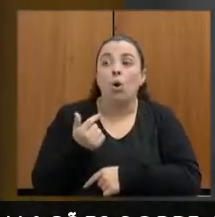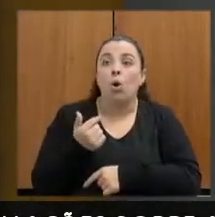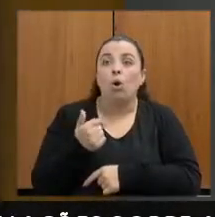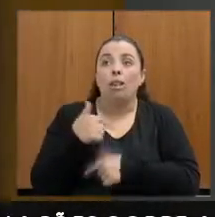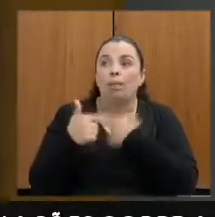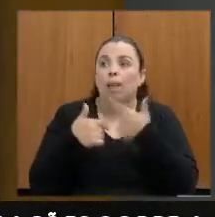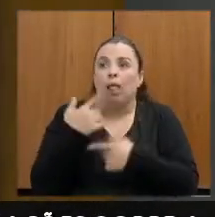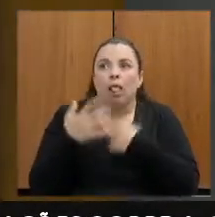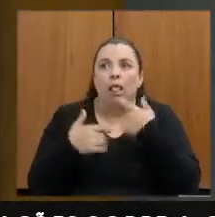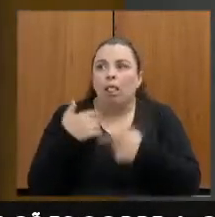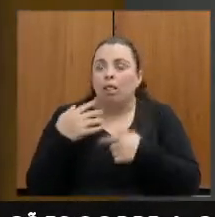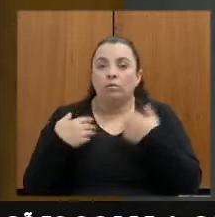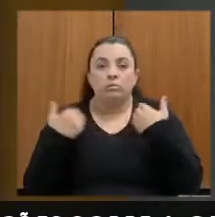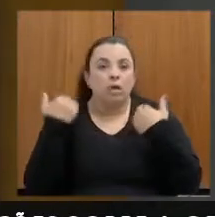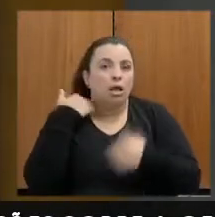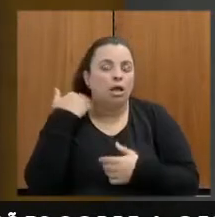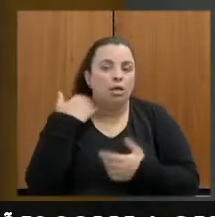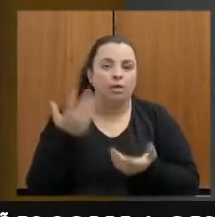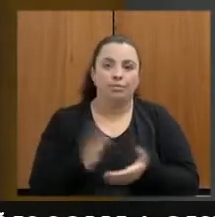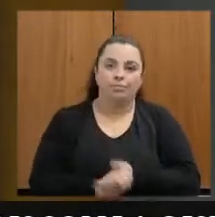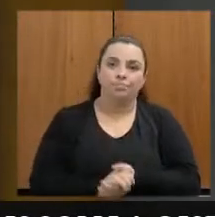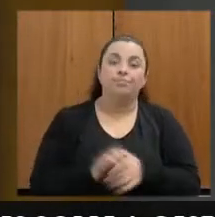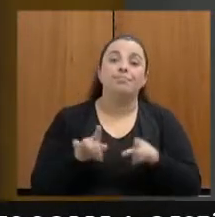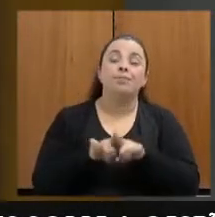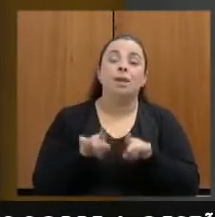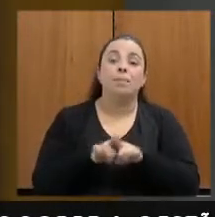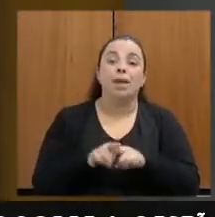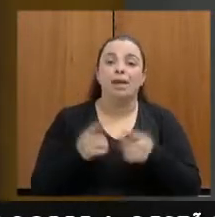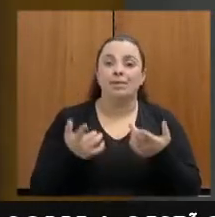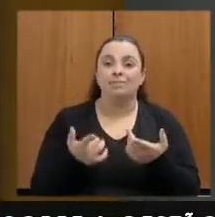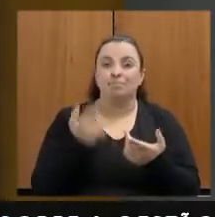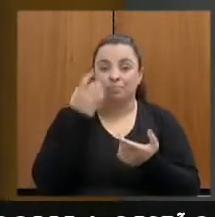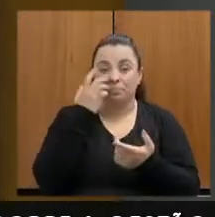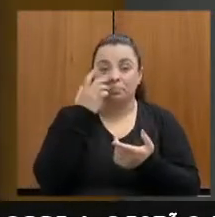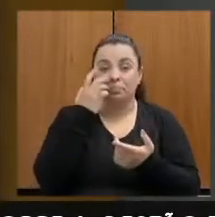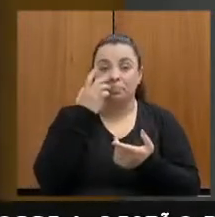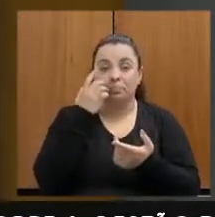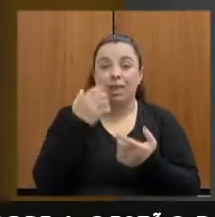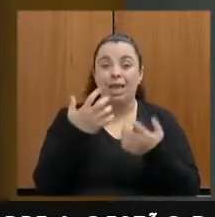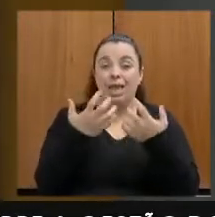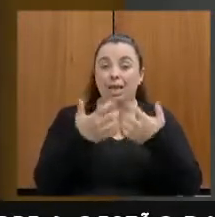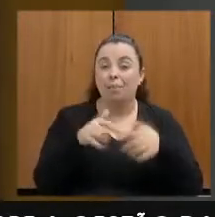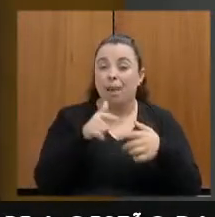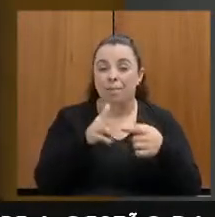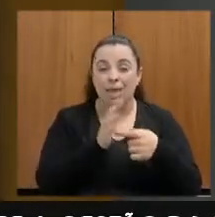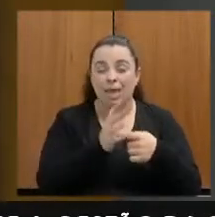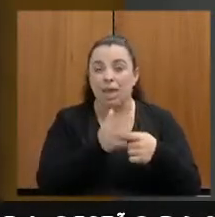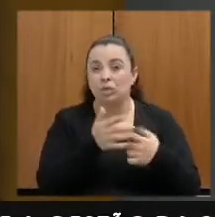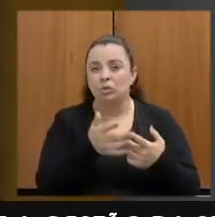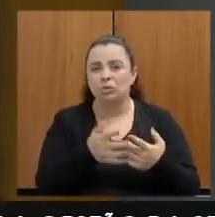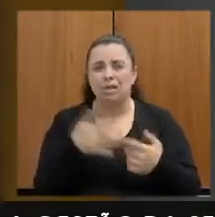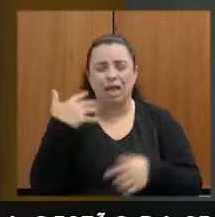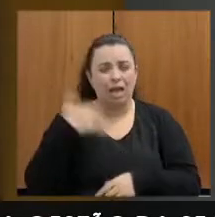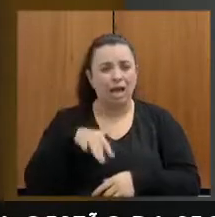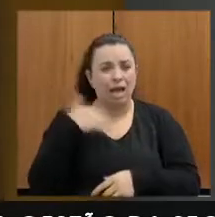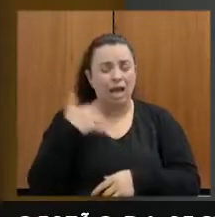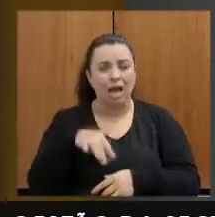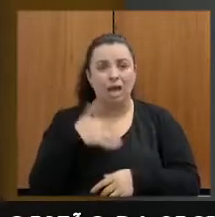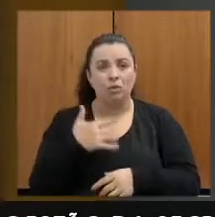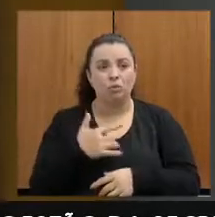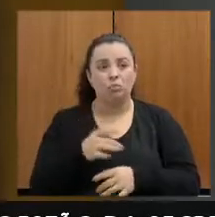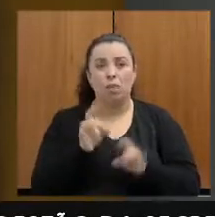equipamentos novos secretários equipamentos caros jogados numa ala do